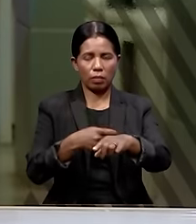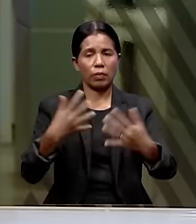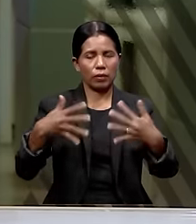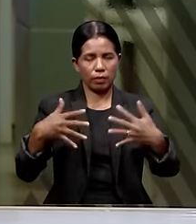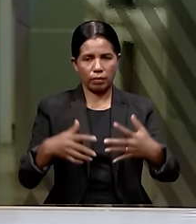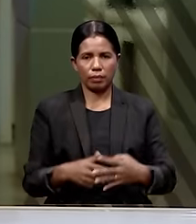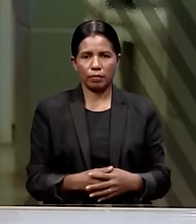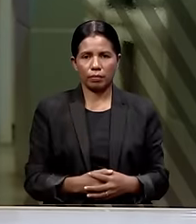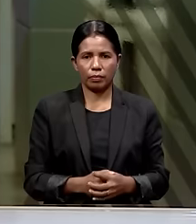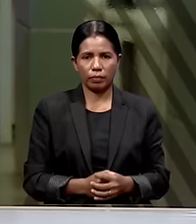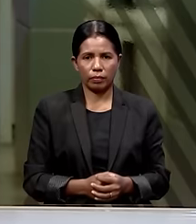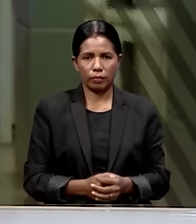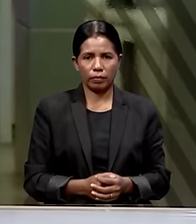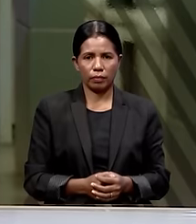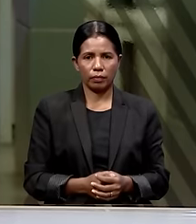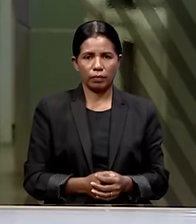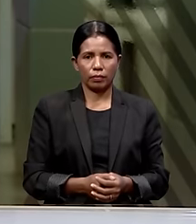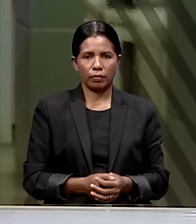resistência.